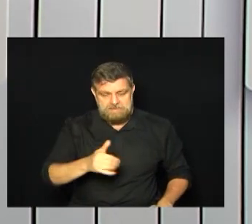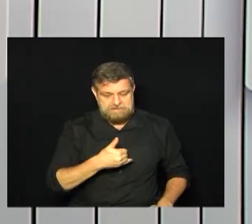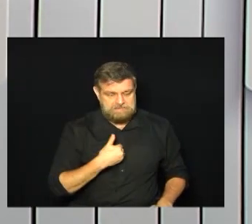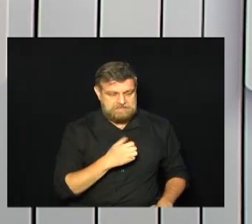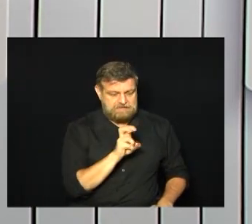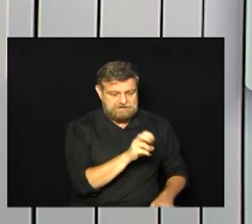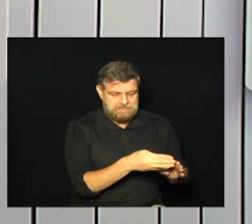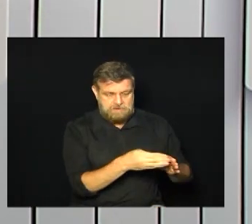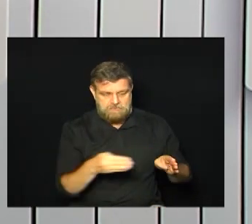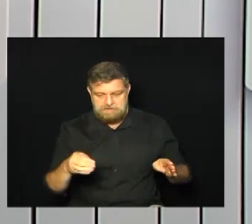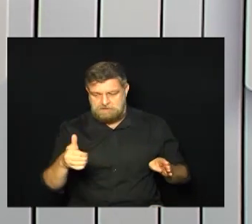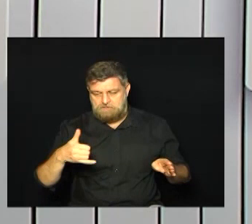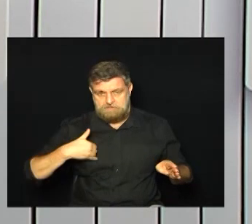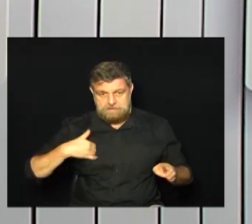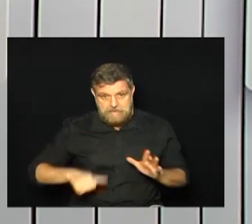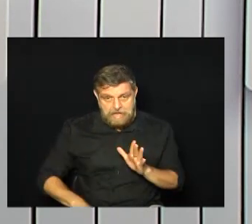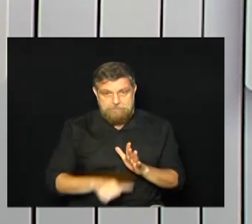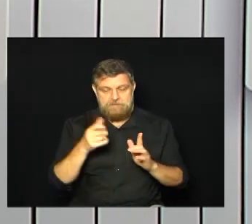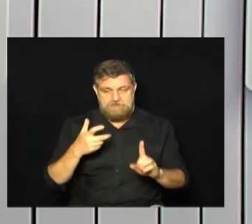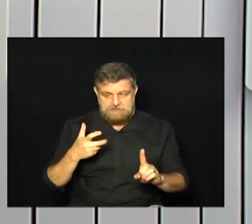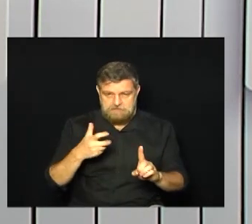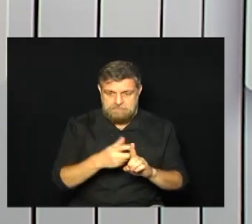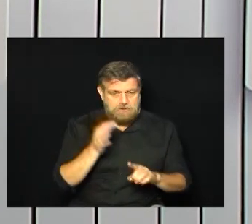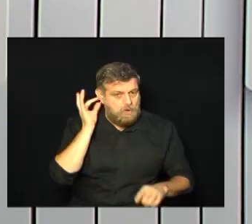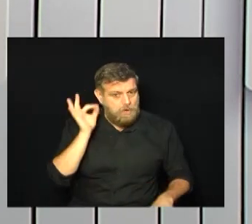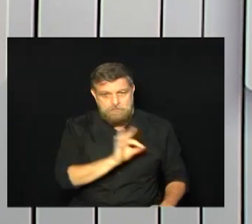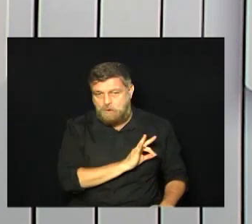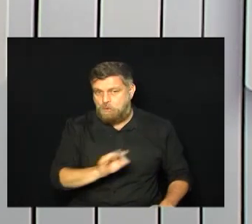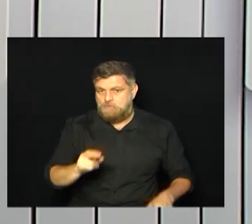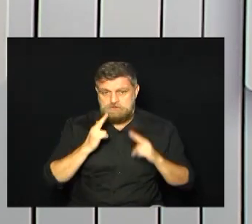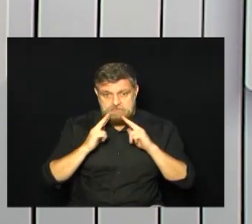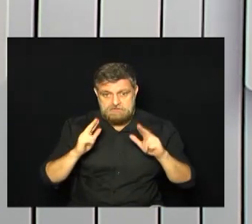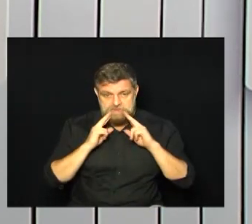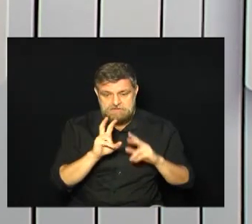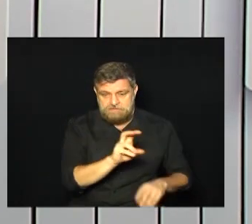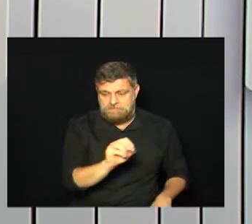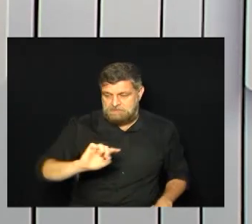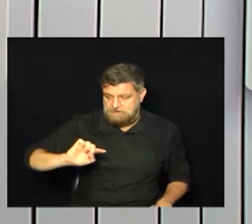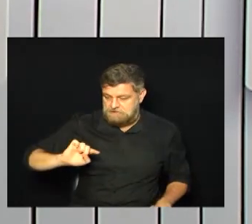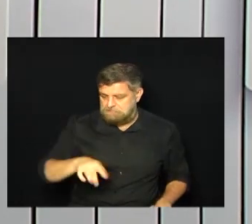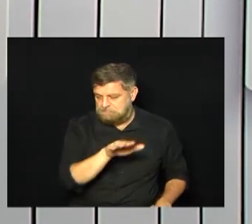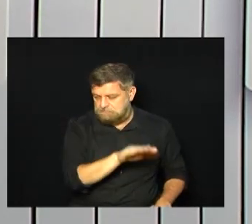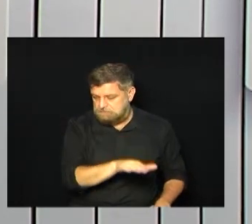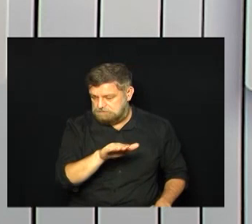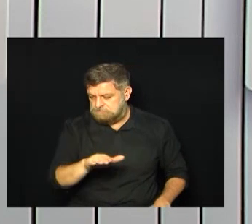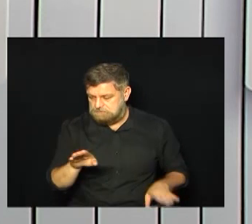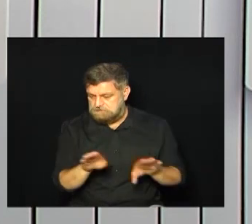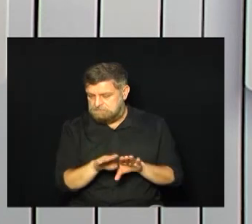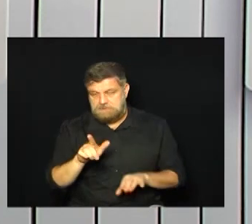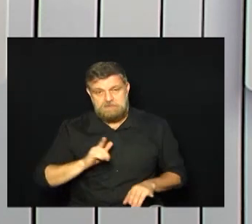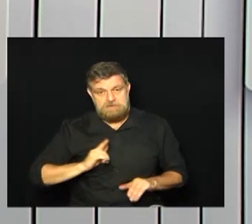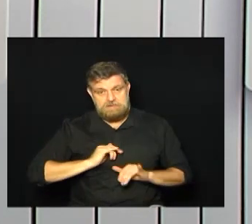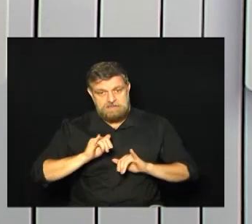11 anos com a primeira dose, então uma ótima notícia, 500 mil crianças. E tem também o lançamento de